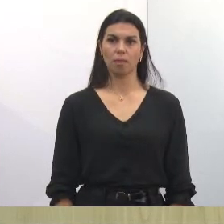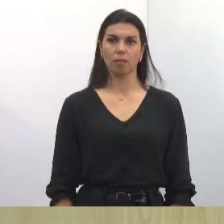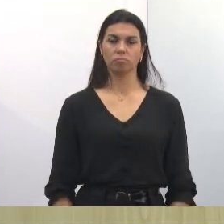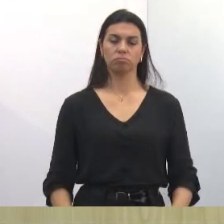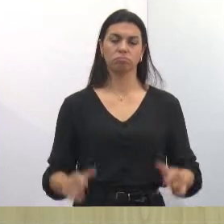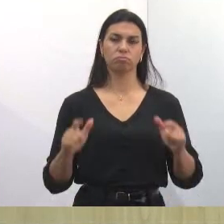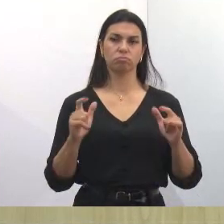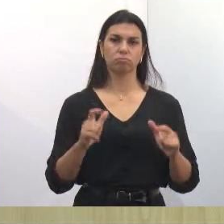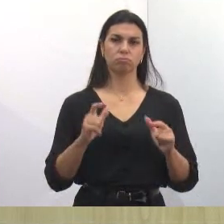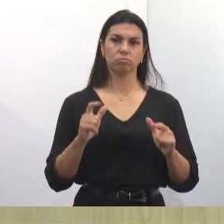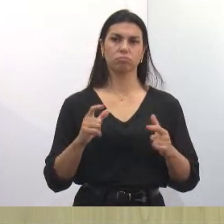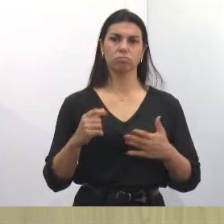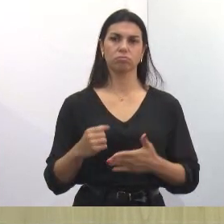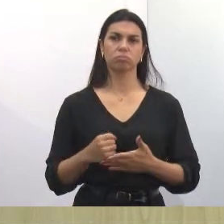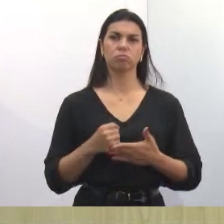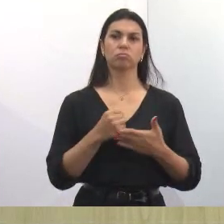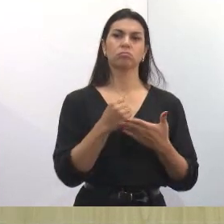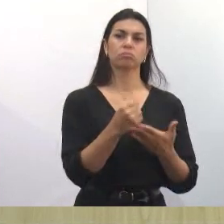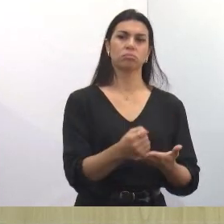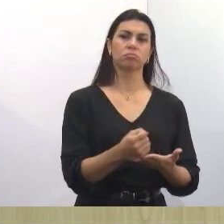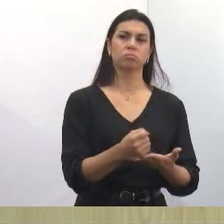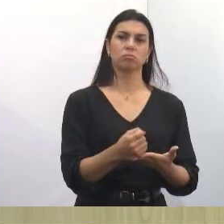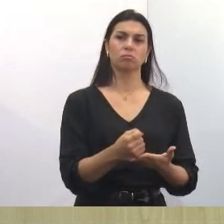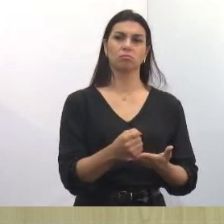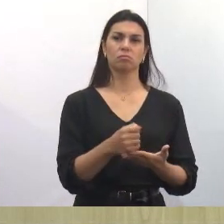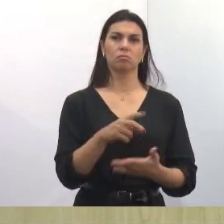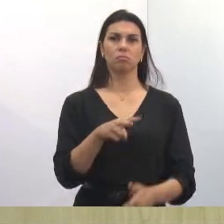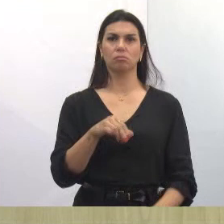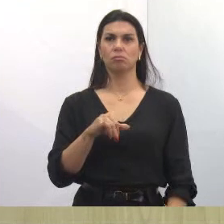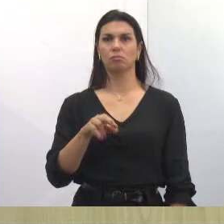das rações retiradas pelo viveiro?